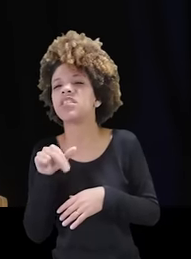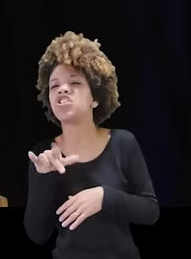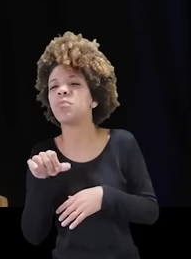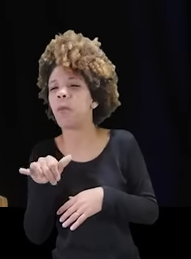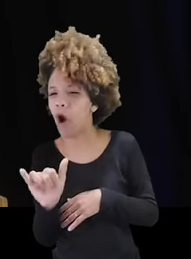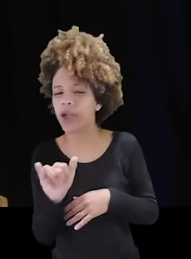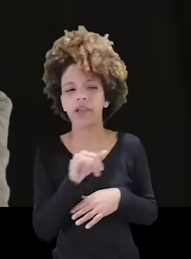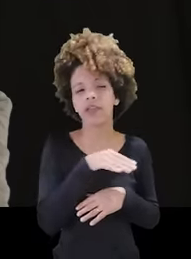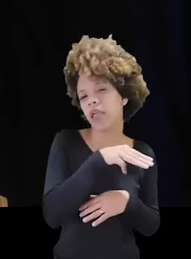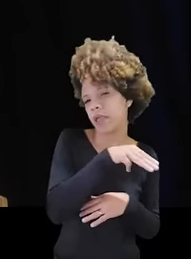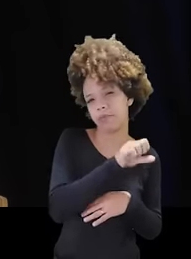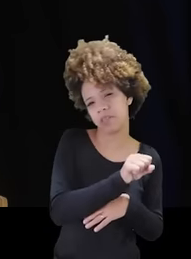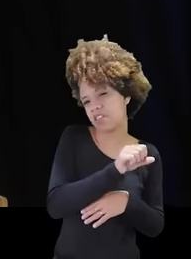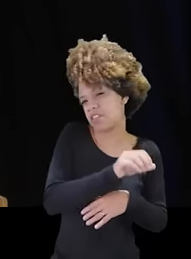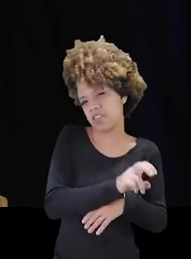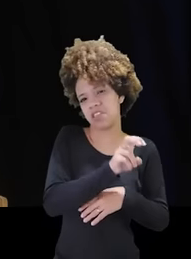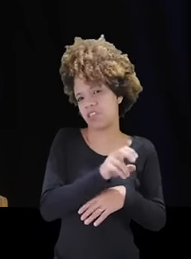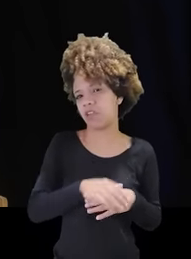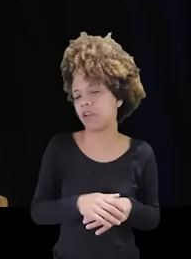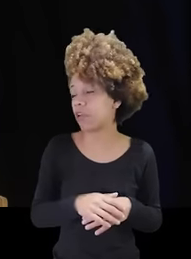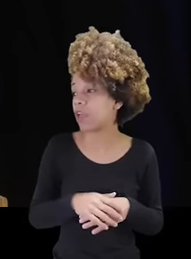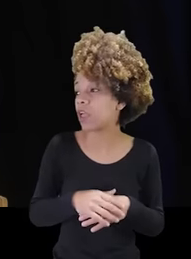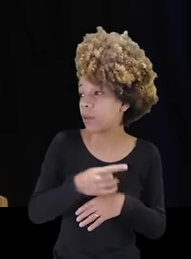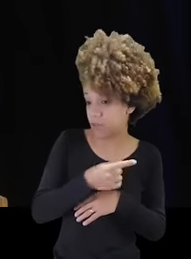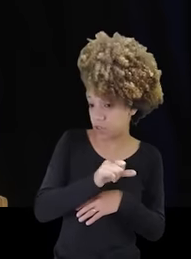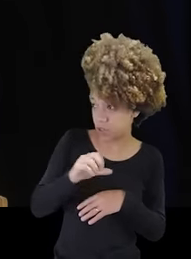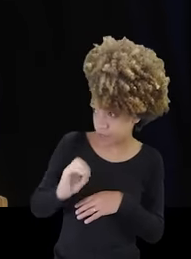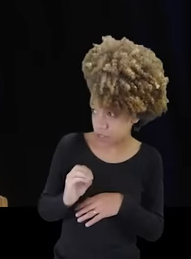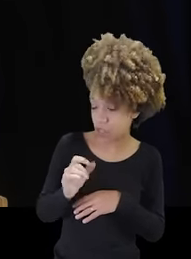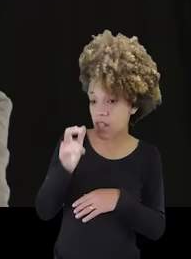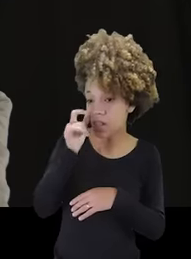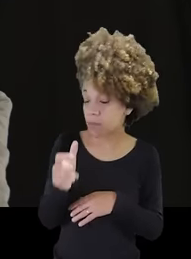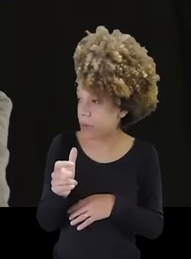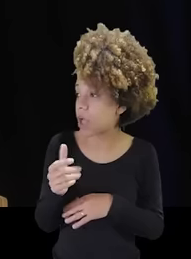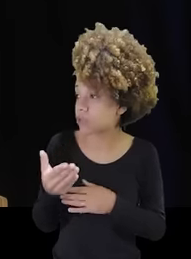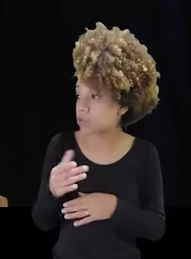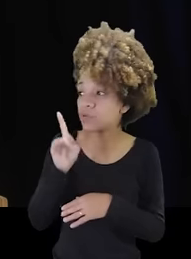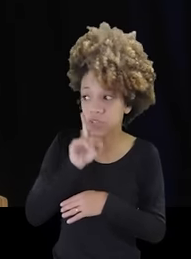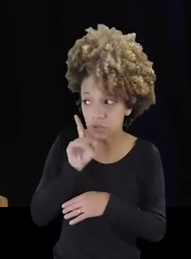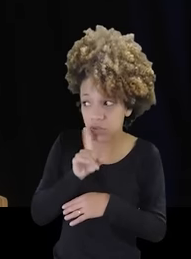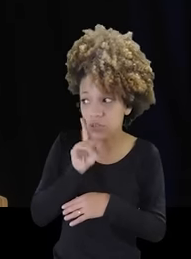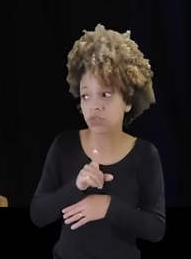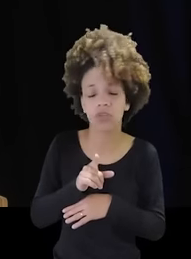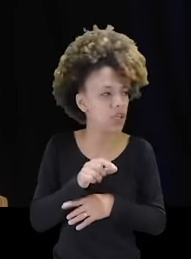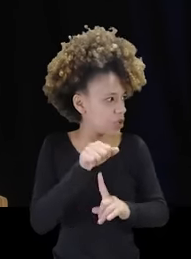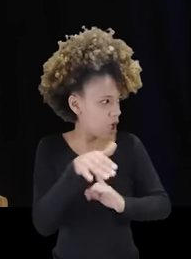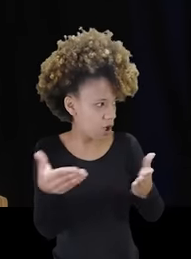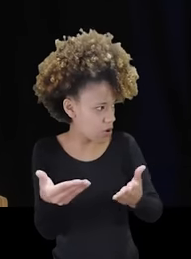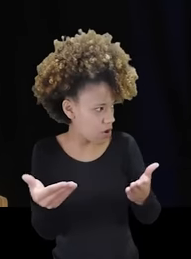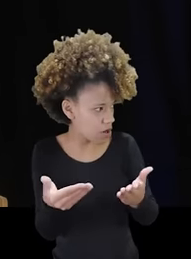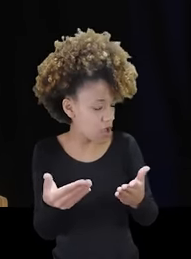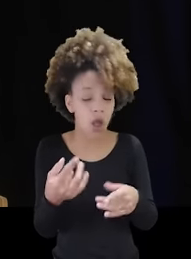90 então key pop surgiu nos anos 90 inspirados no Estados Unidos porque